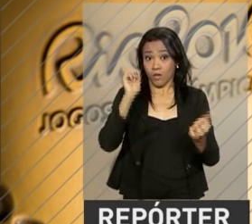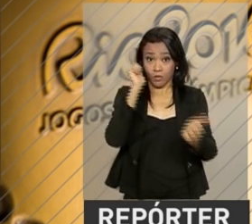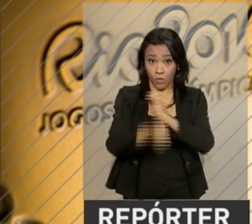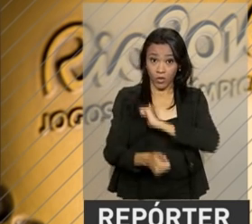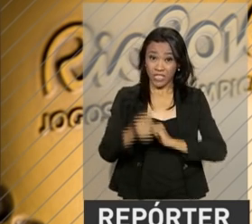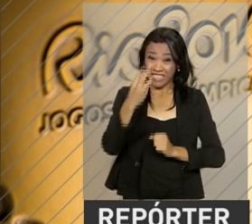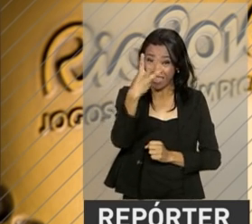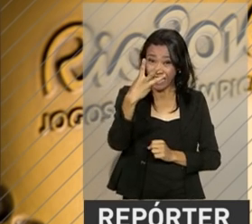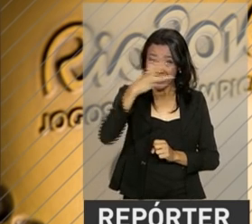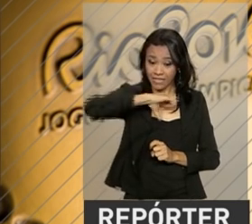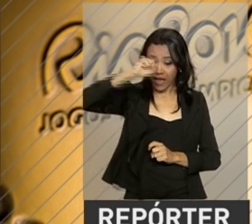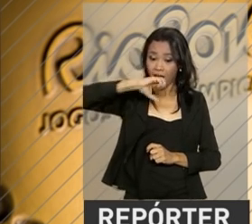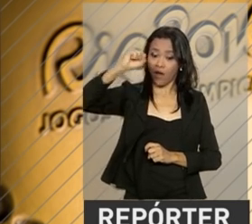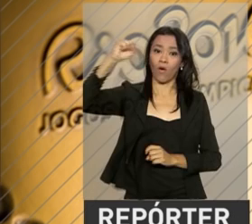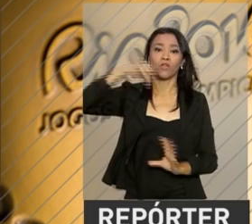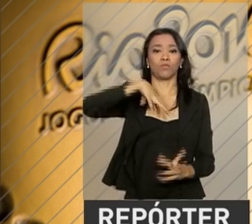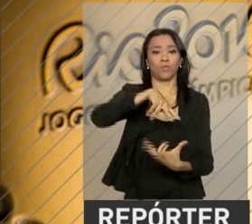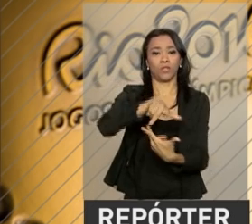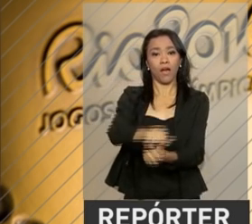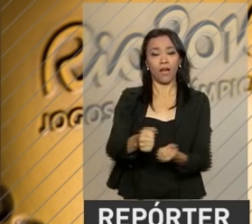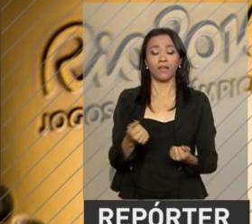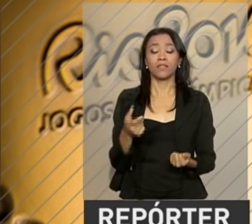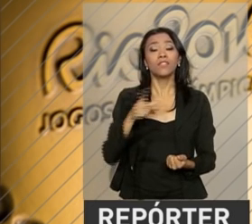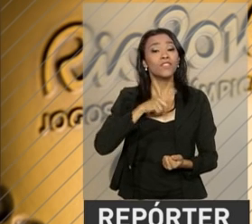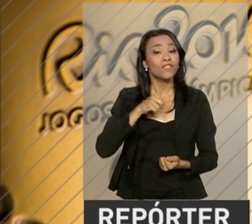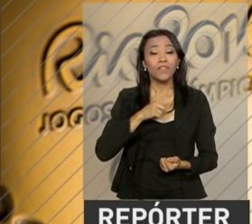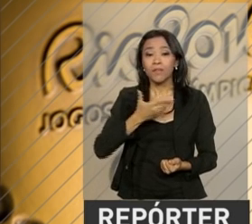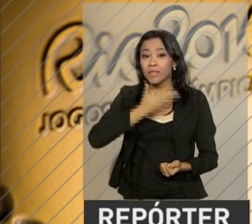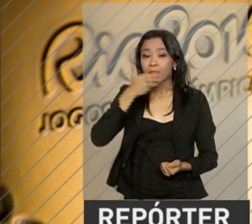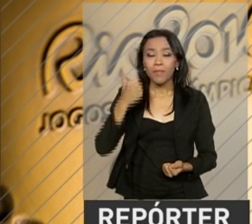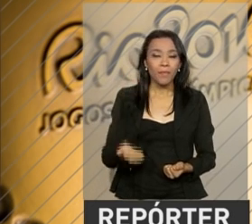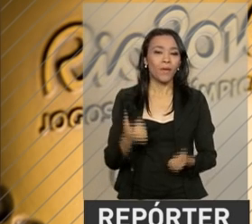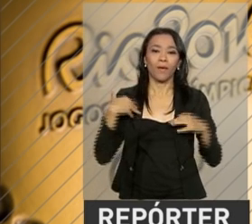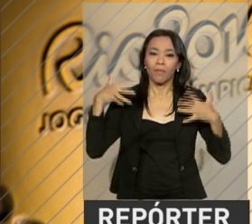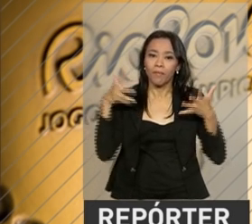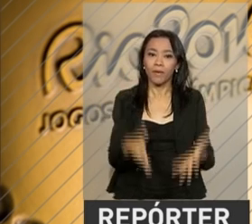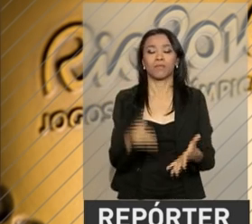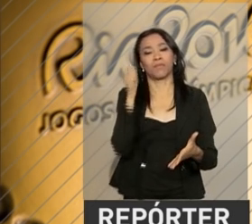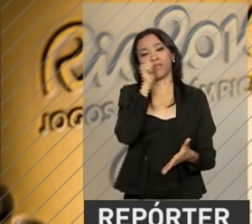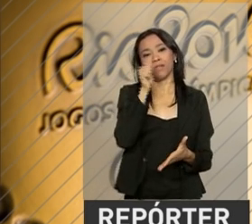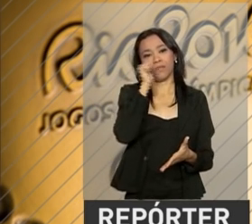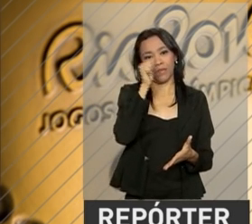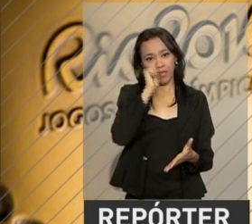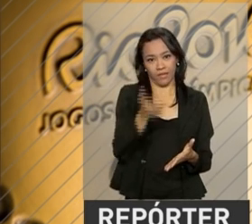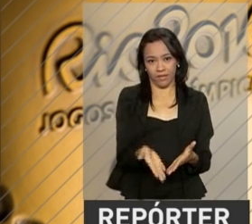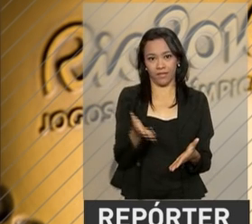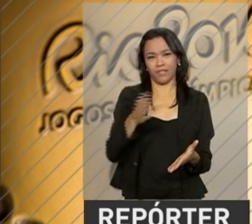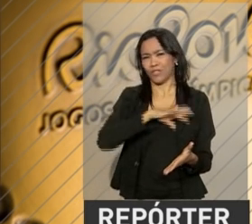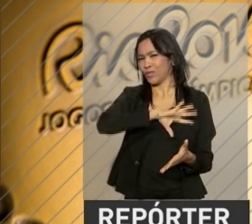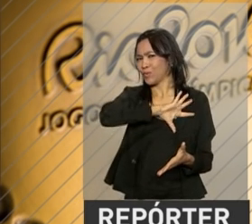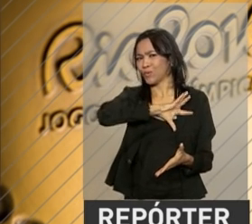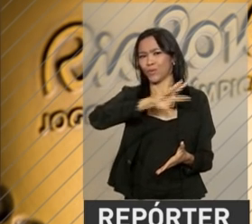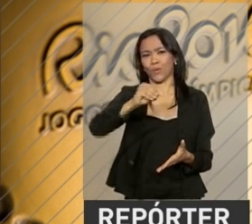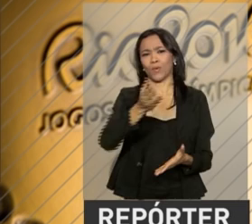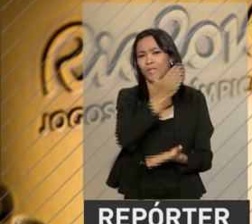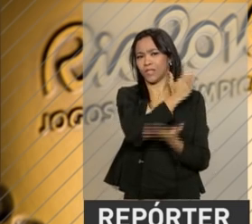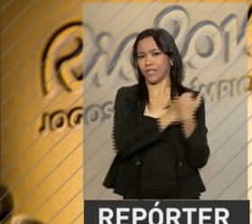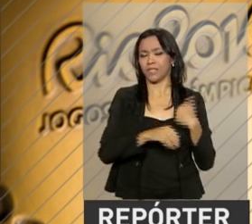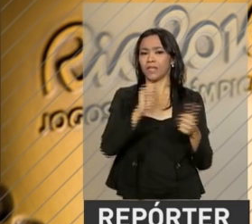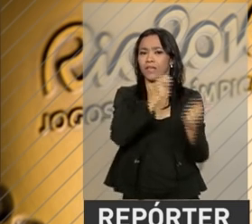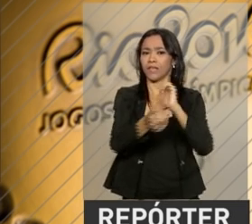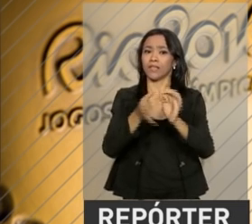3 recordes mundiais e tivemos a melhor campanha feminina brasileira de todas as Paralimpíadas. Foram